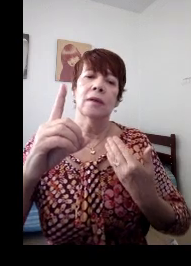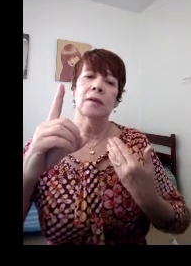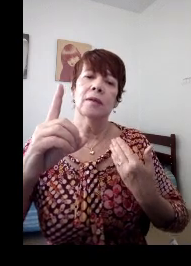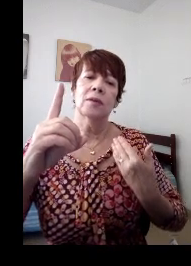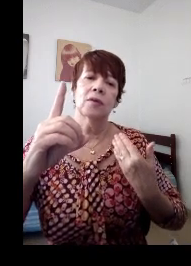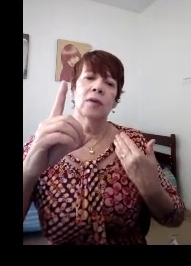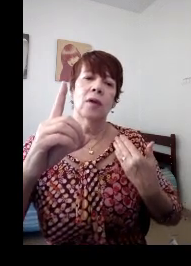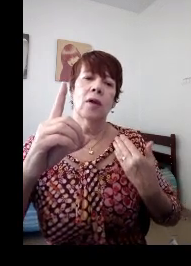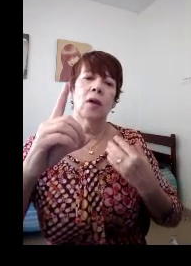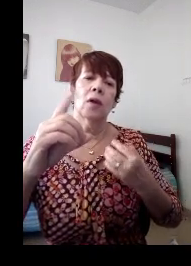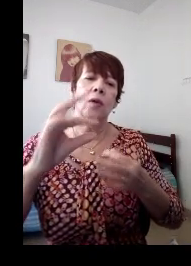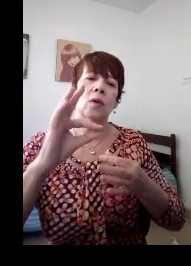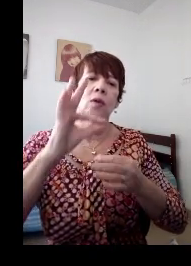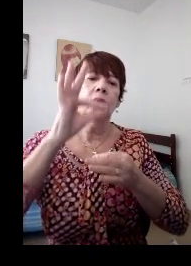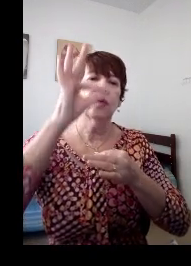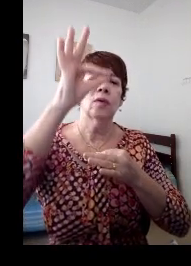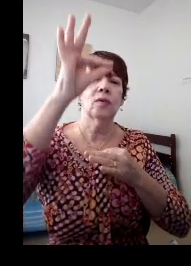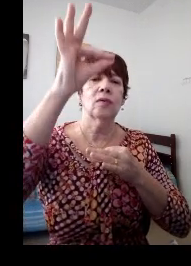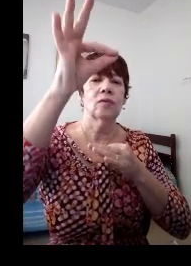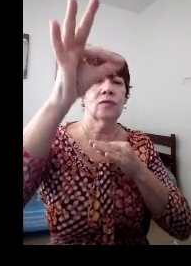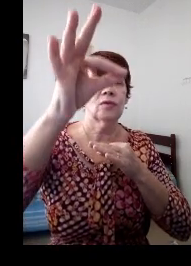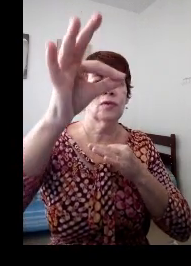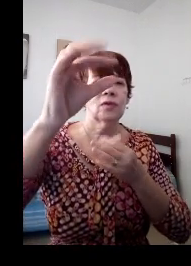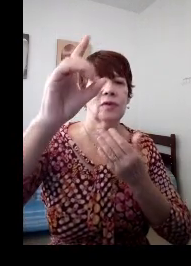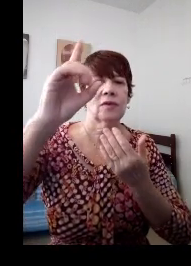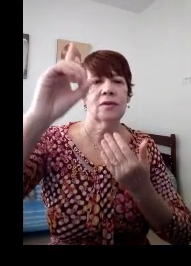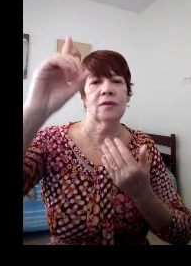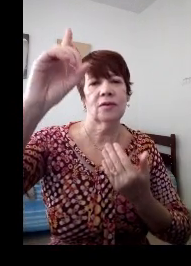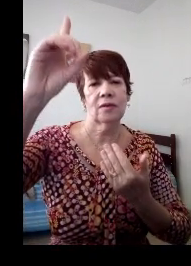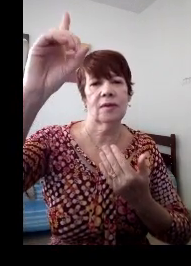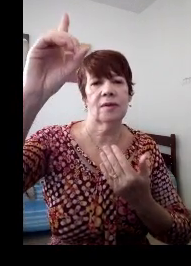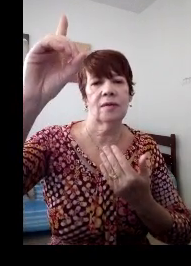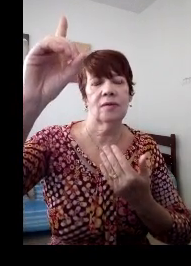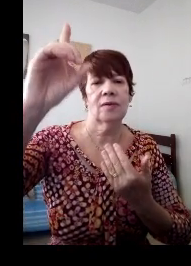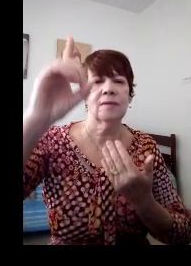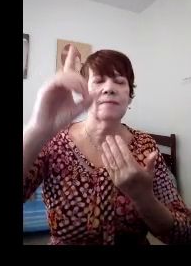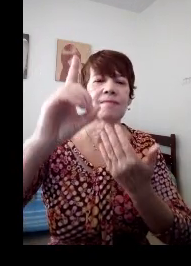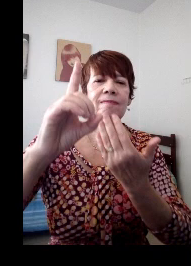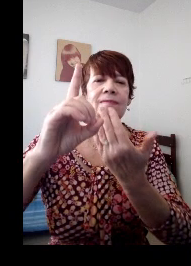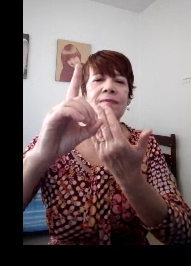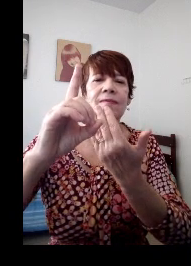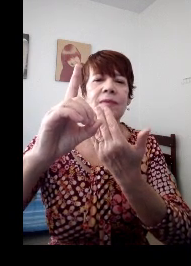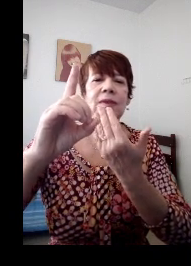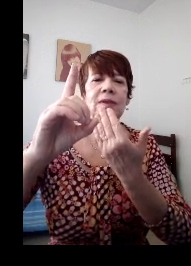assim, imagina, nós estamos longe. Nós vamos nos